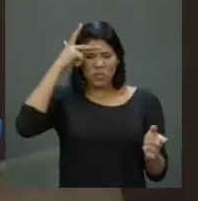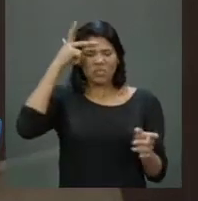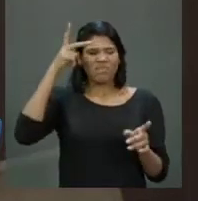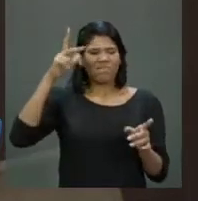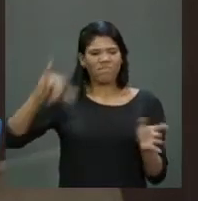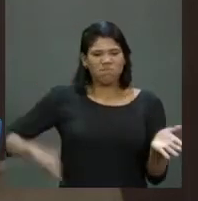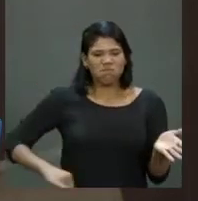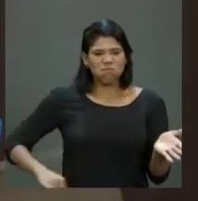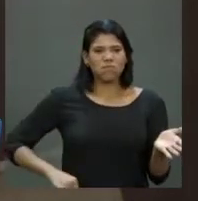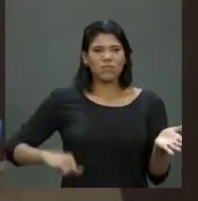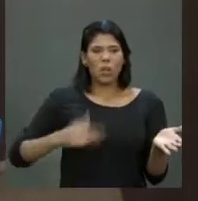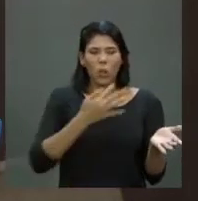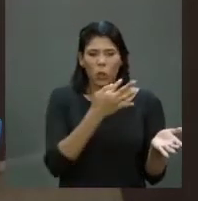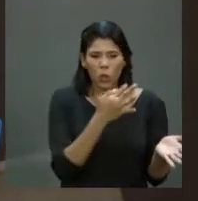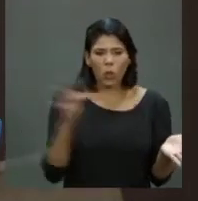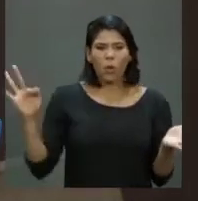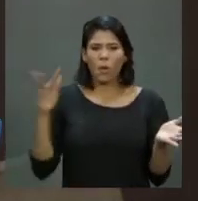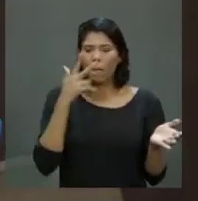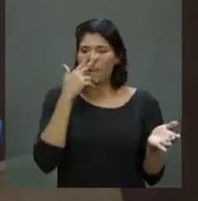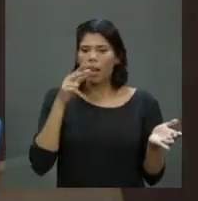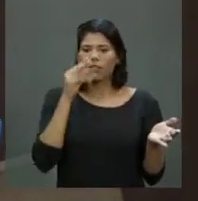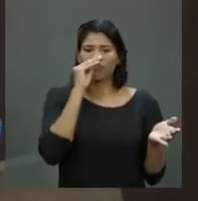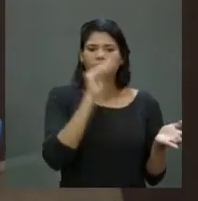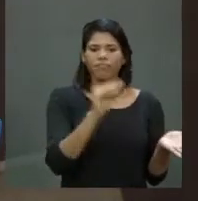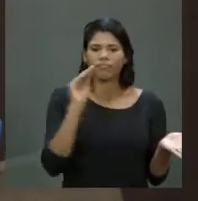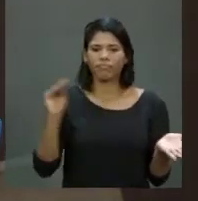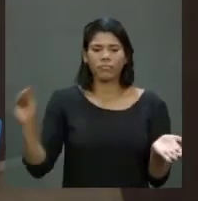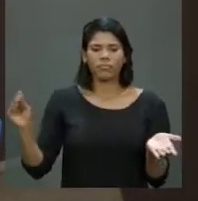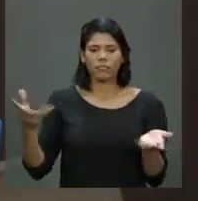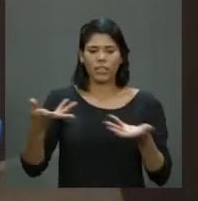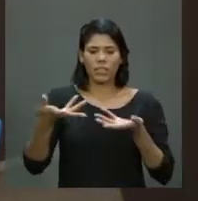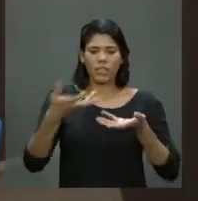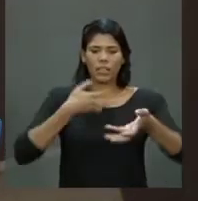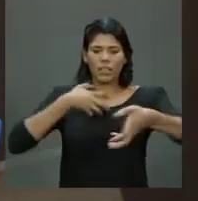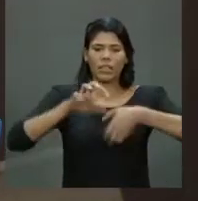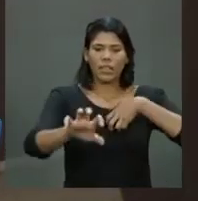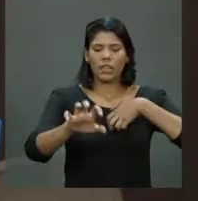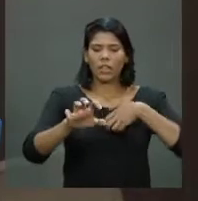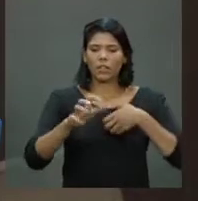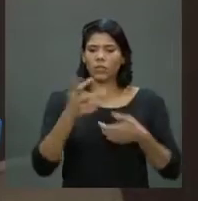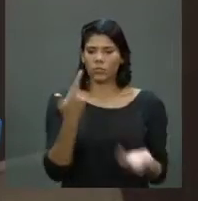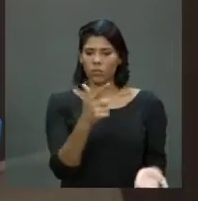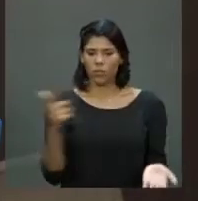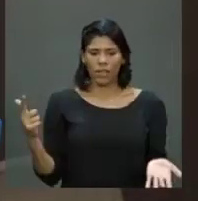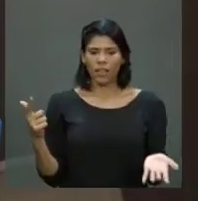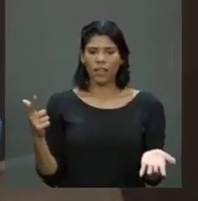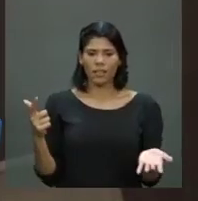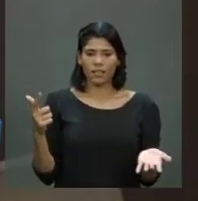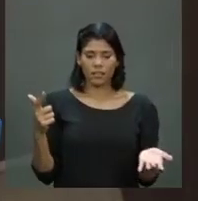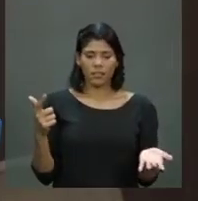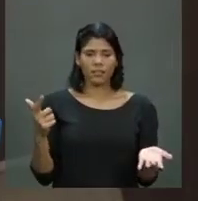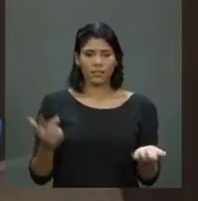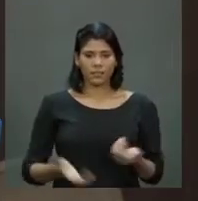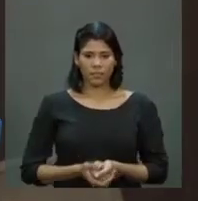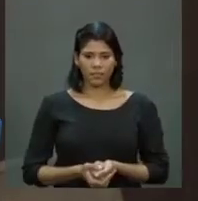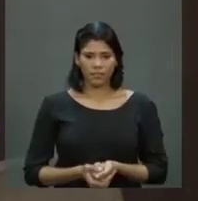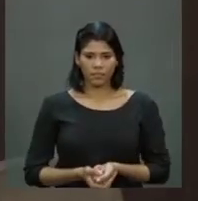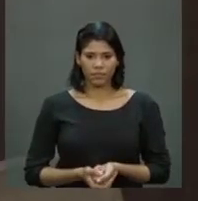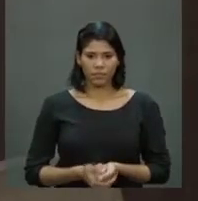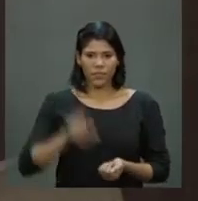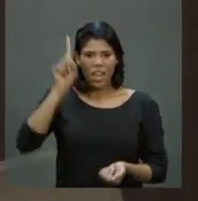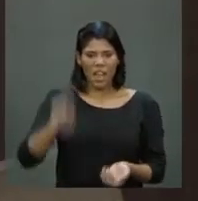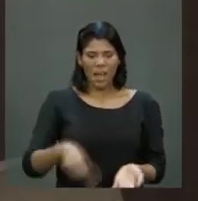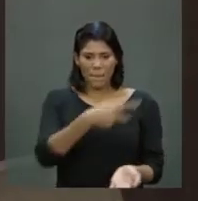respeita aqueles que, de fato, não têm o que comer. Não têm o que comer. É